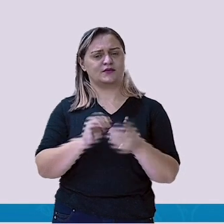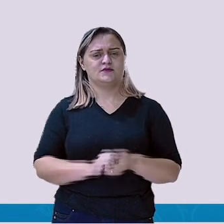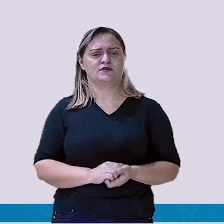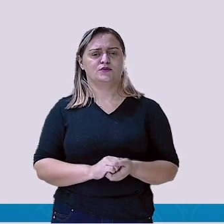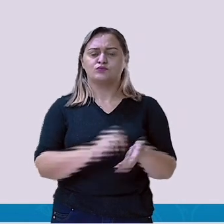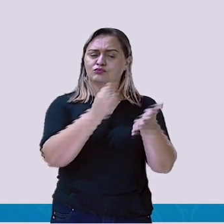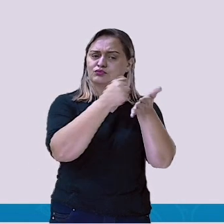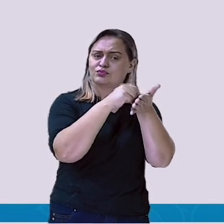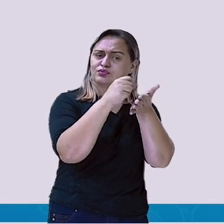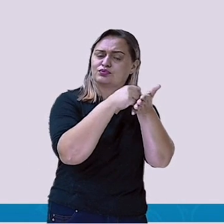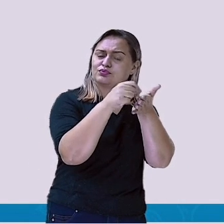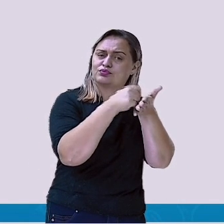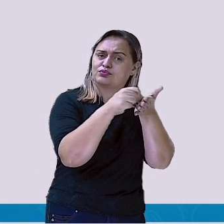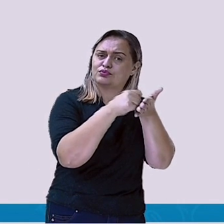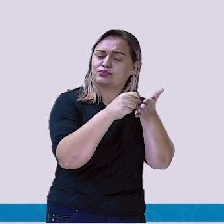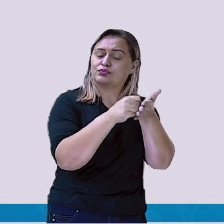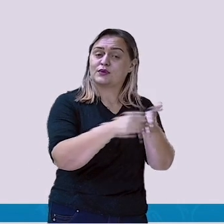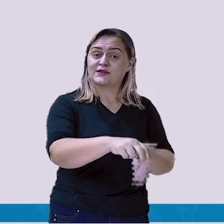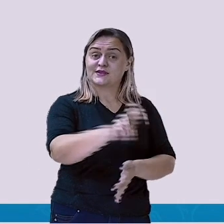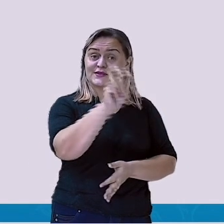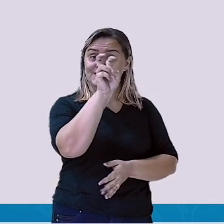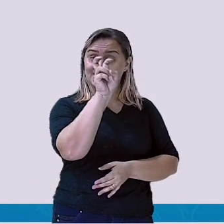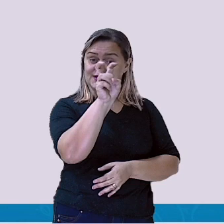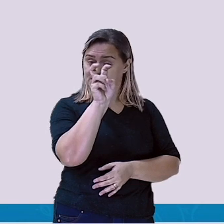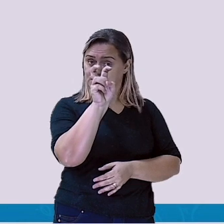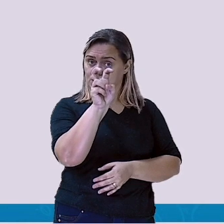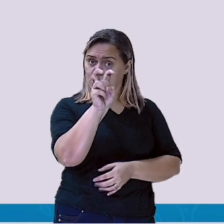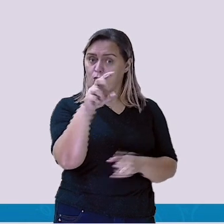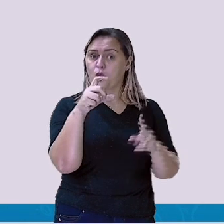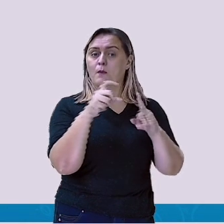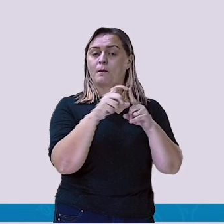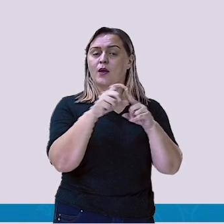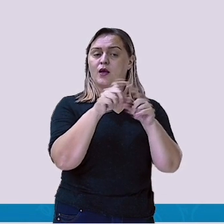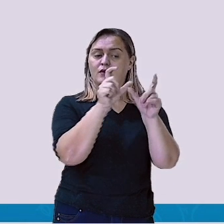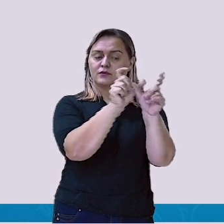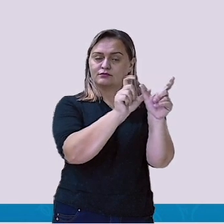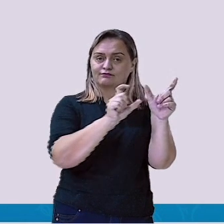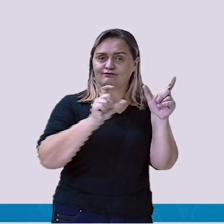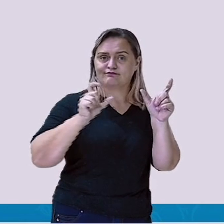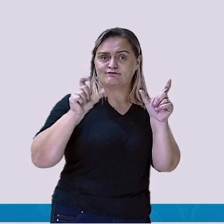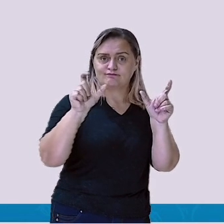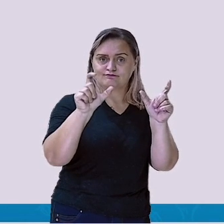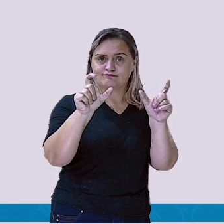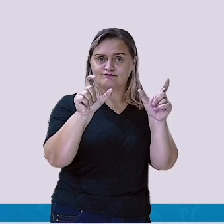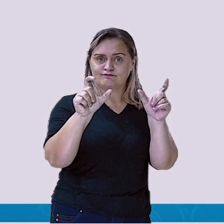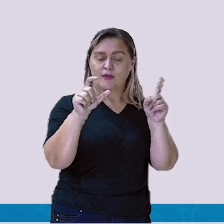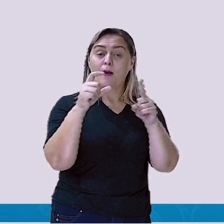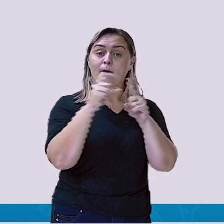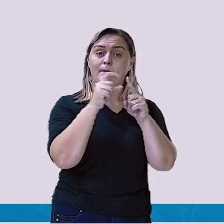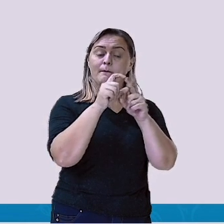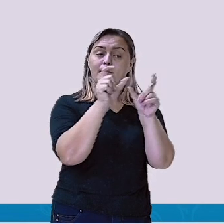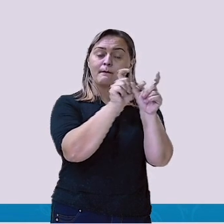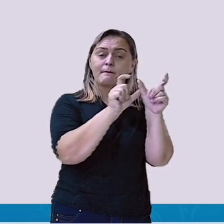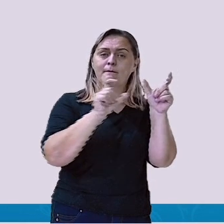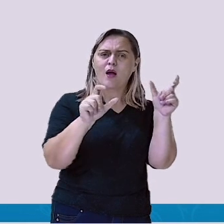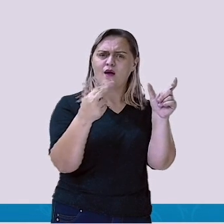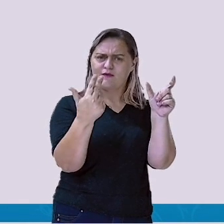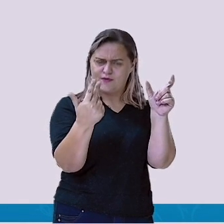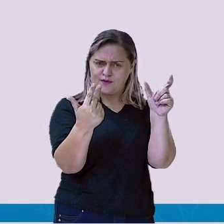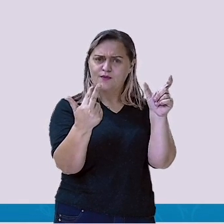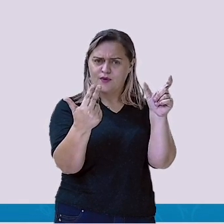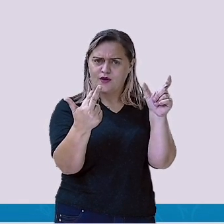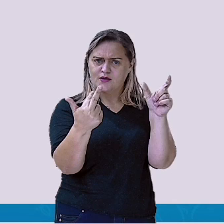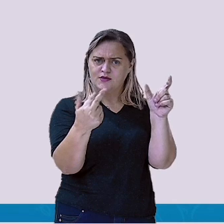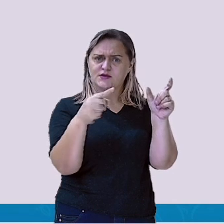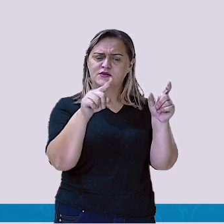escreva 5 palavras que são sinônimos, que são parecidas, são iguais,